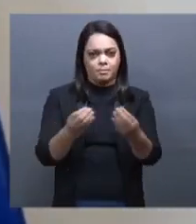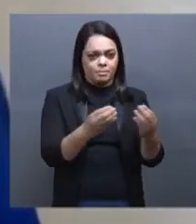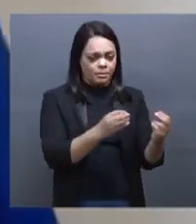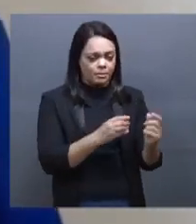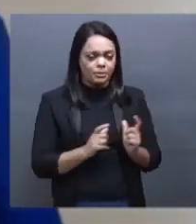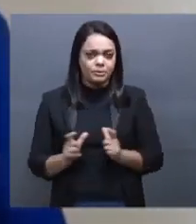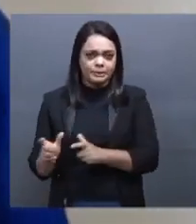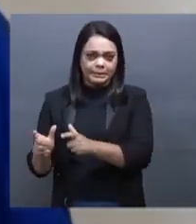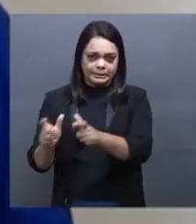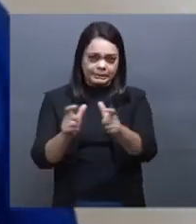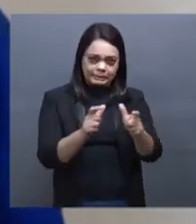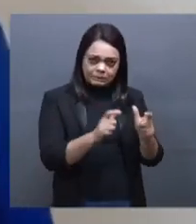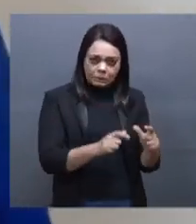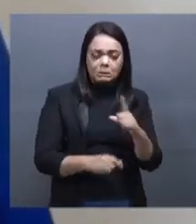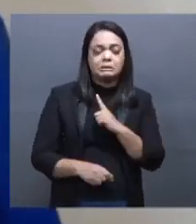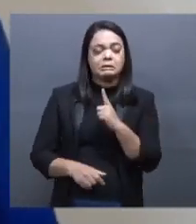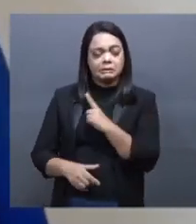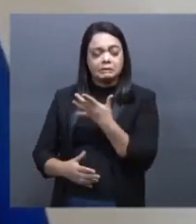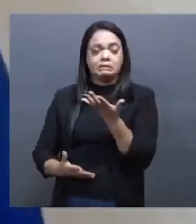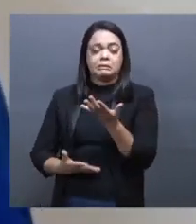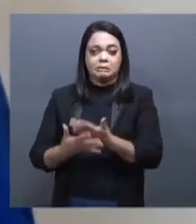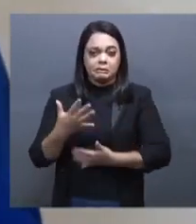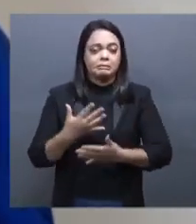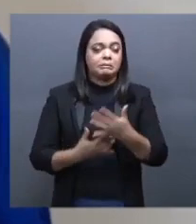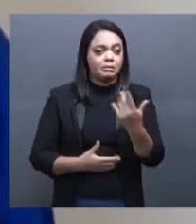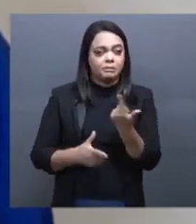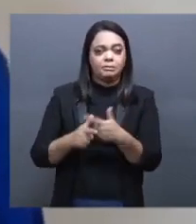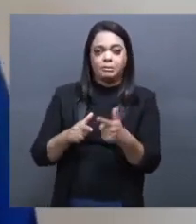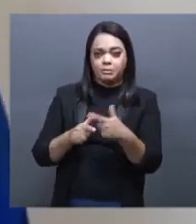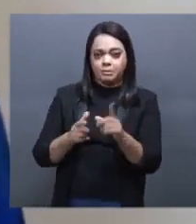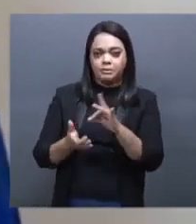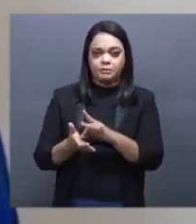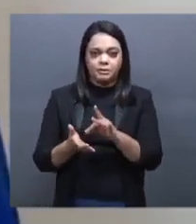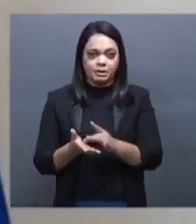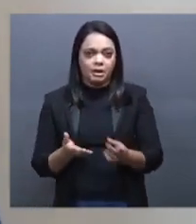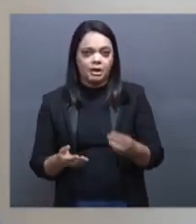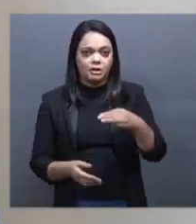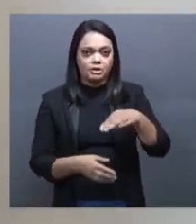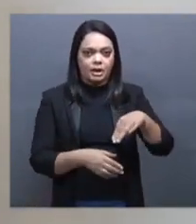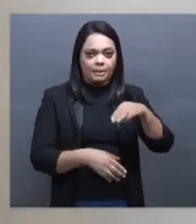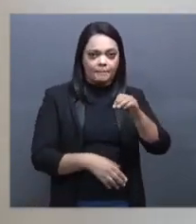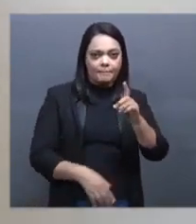estão seriamente afetados com essa crise, precisam ser recuperados, entre eles a moda,